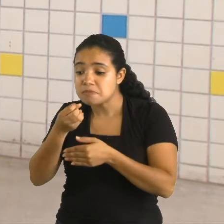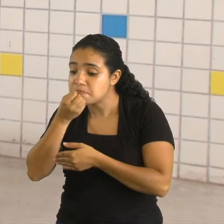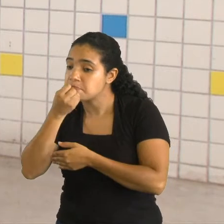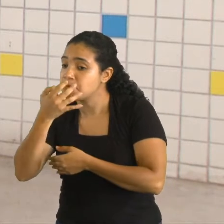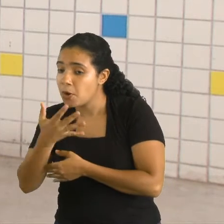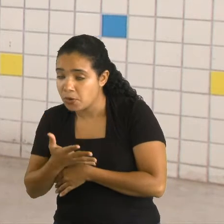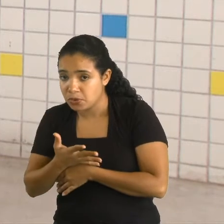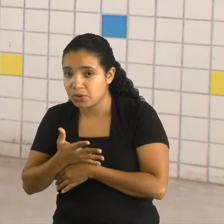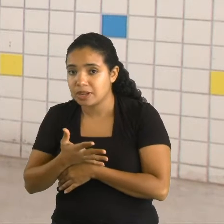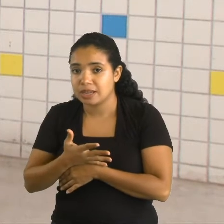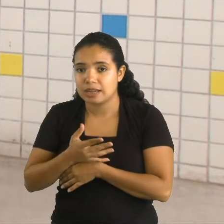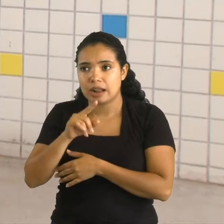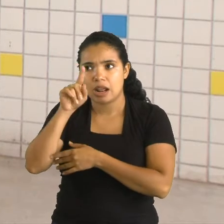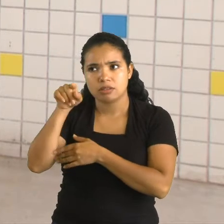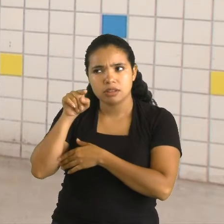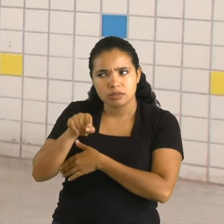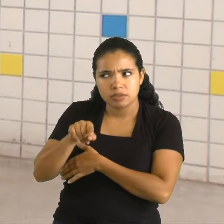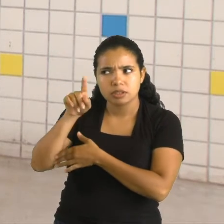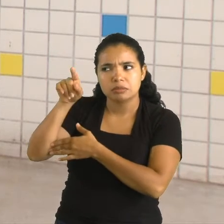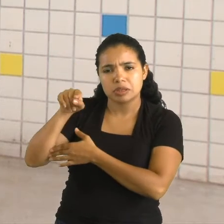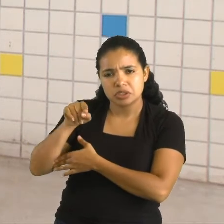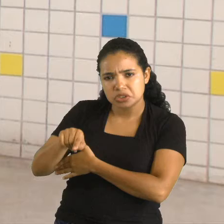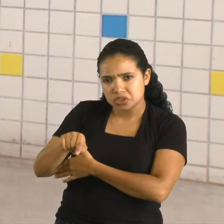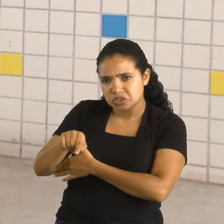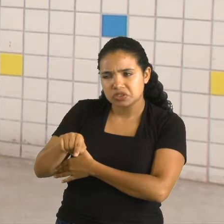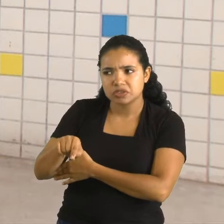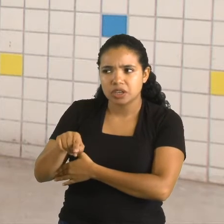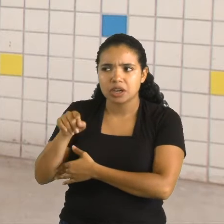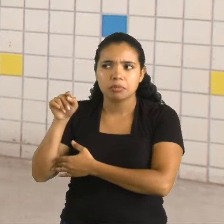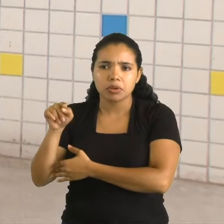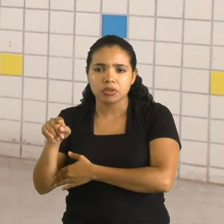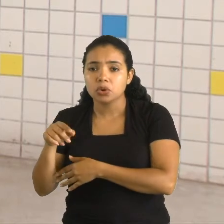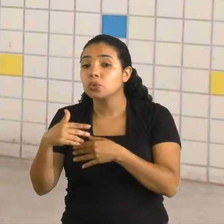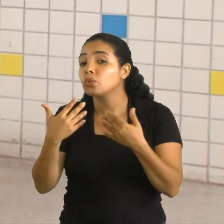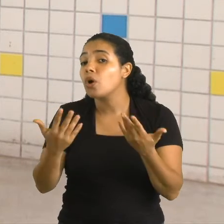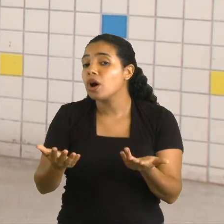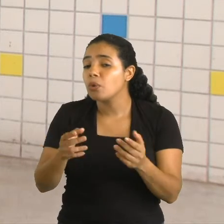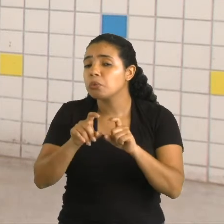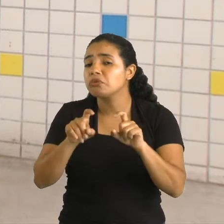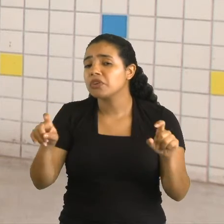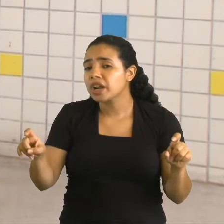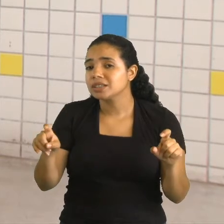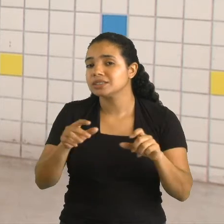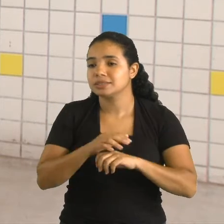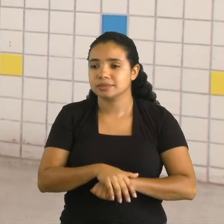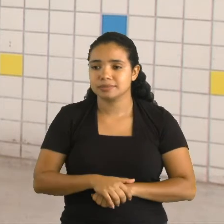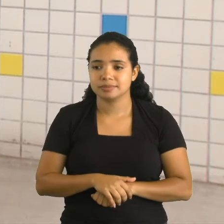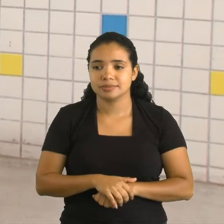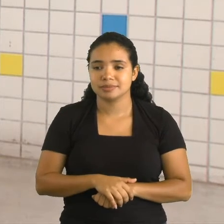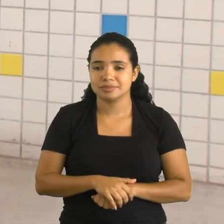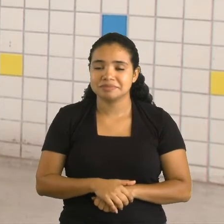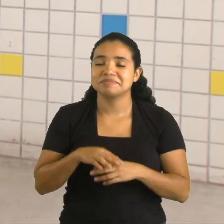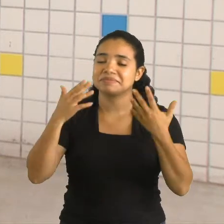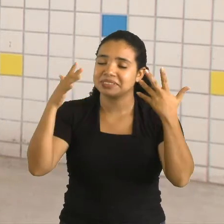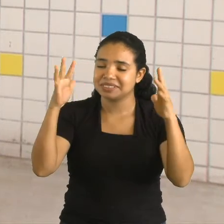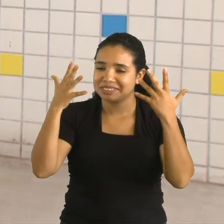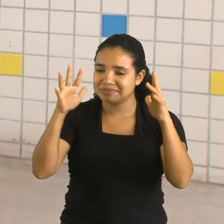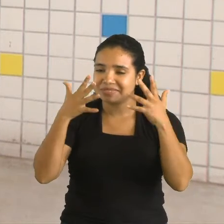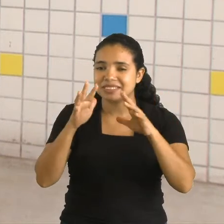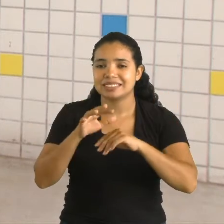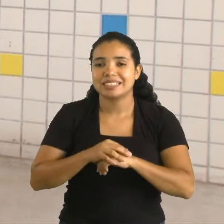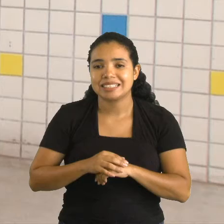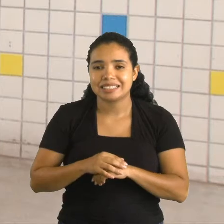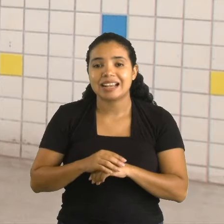uma frase interrogativa? É exclamativa? Que frase é essa? Muito bem, ela